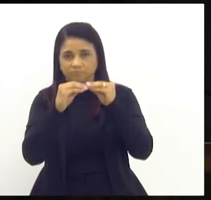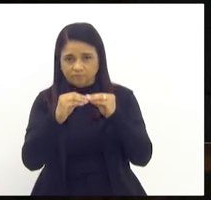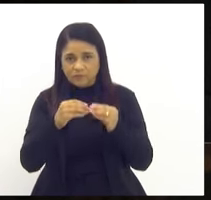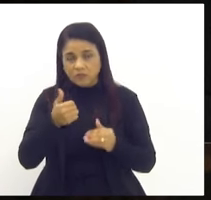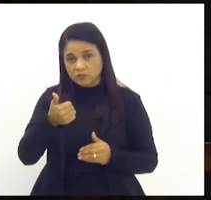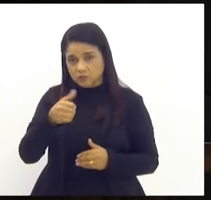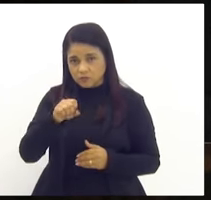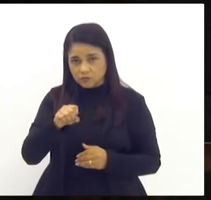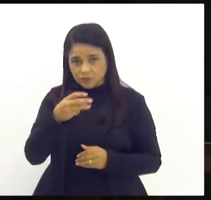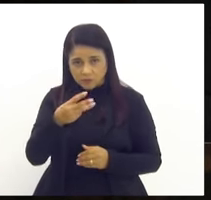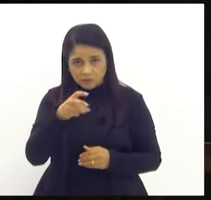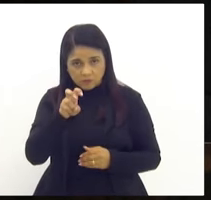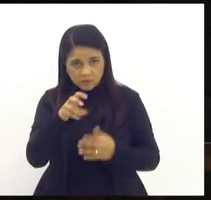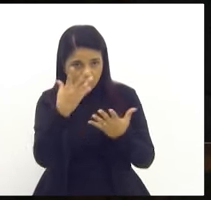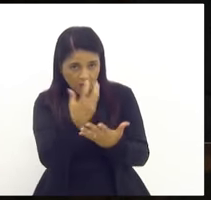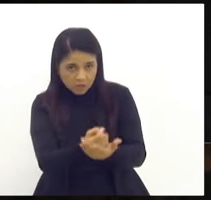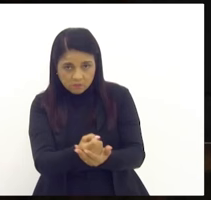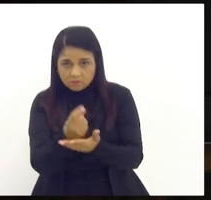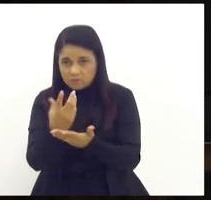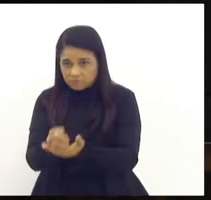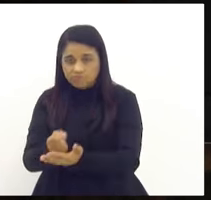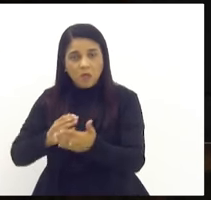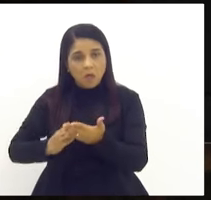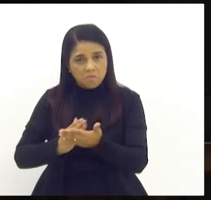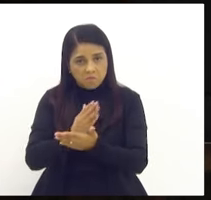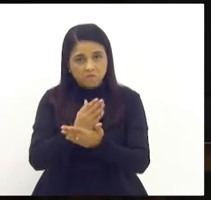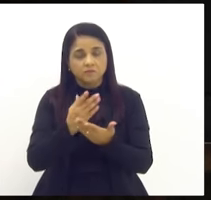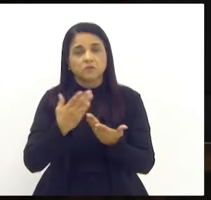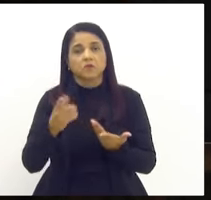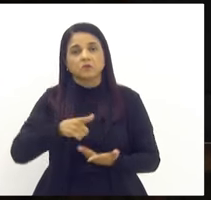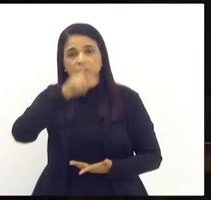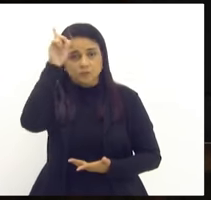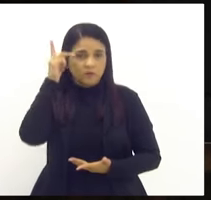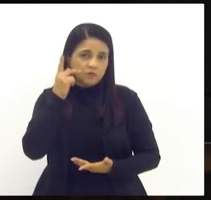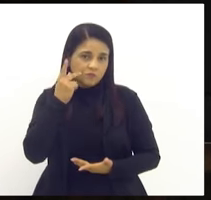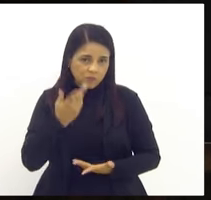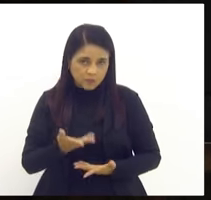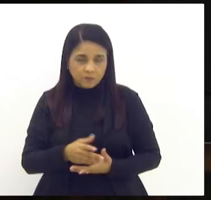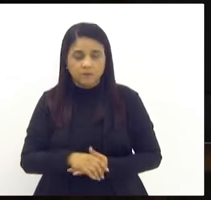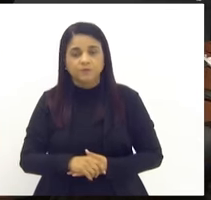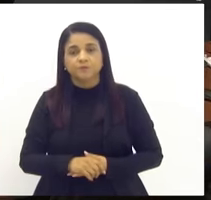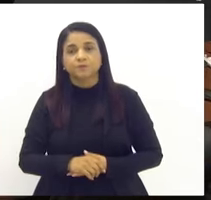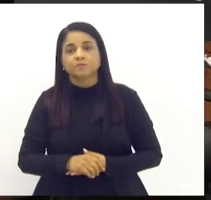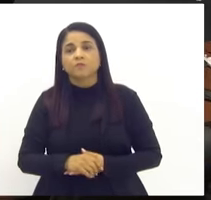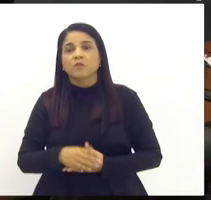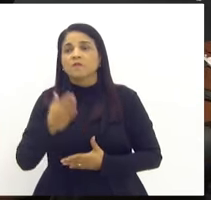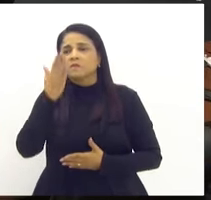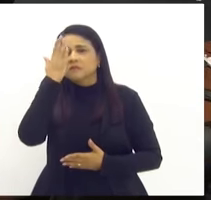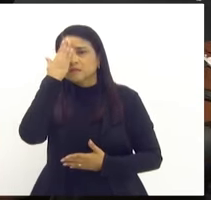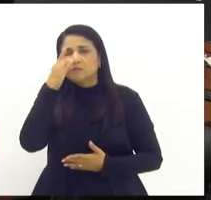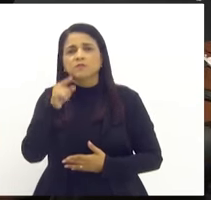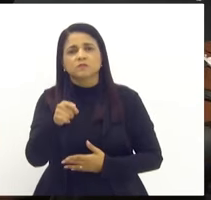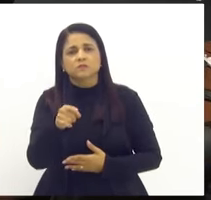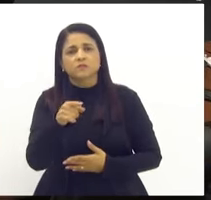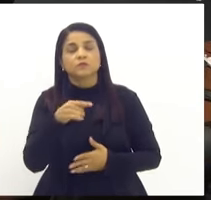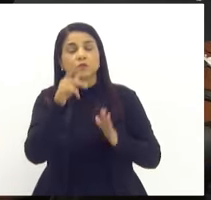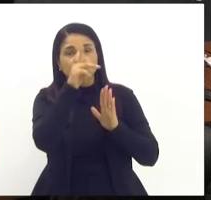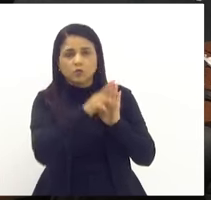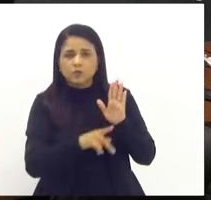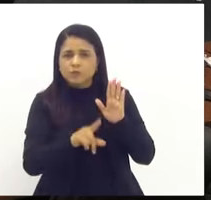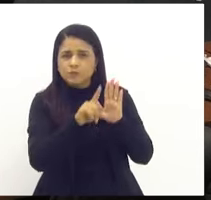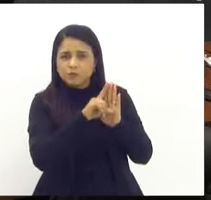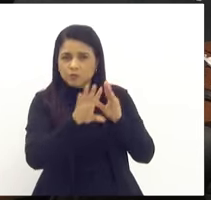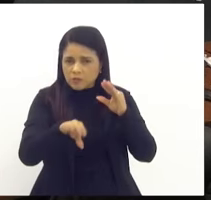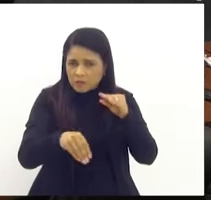concordam permaneçam Como estão aprovado Deputado Luiz Paulo por favor só para saber de vossa excelência Os projetos que nós